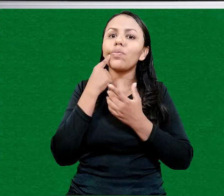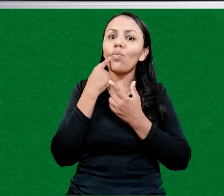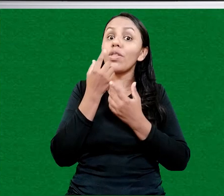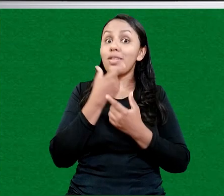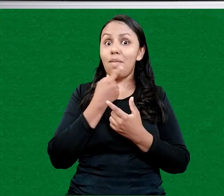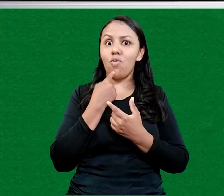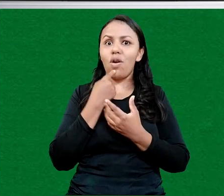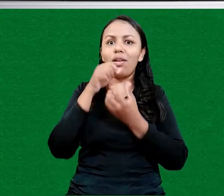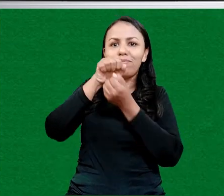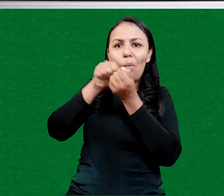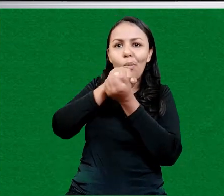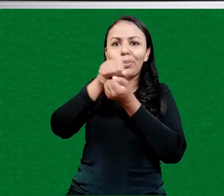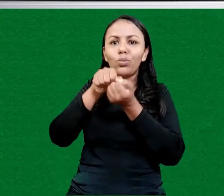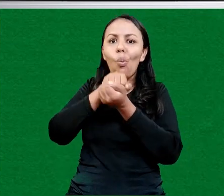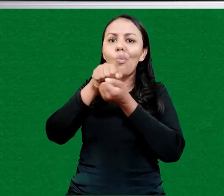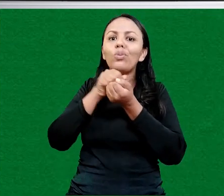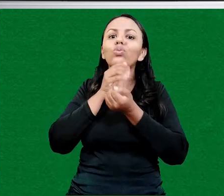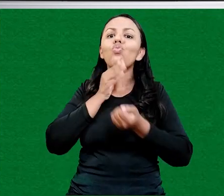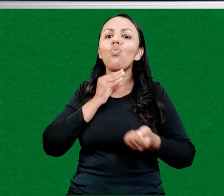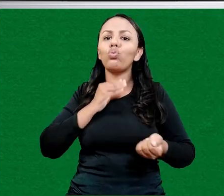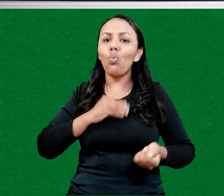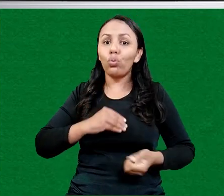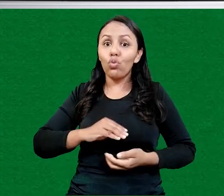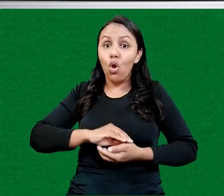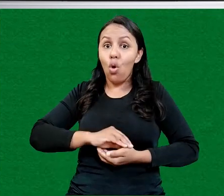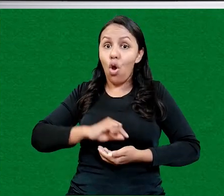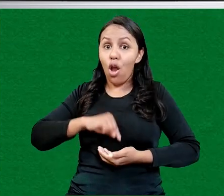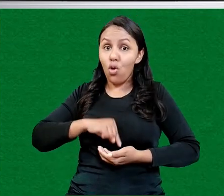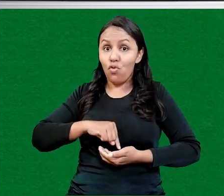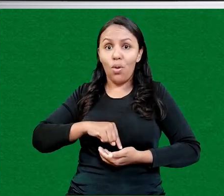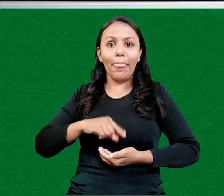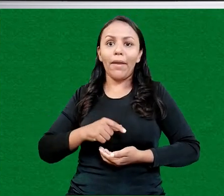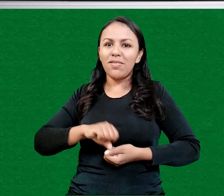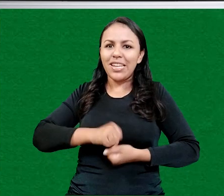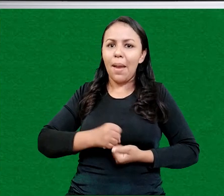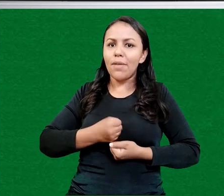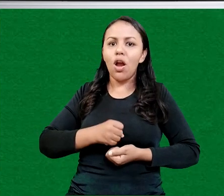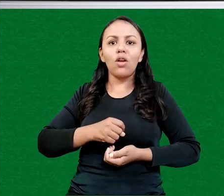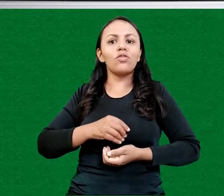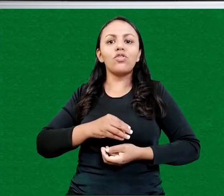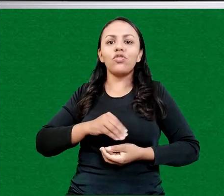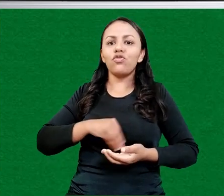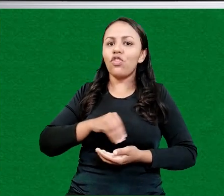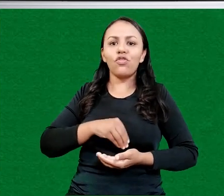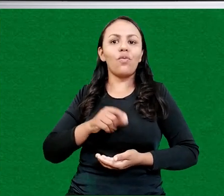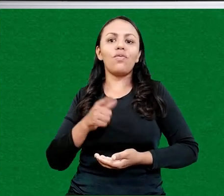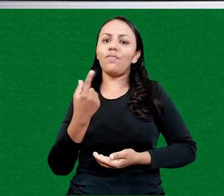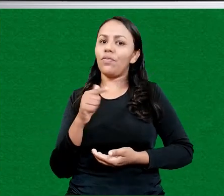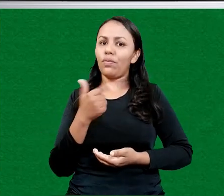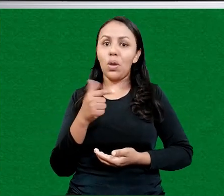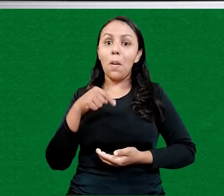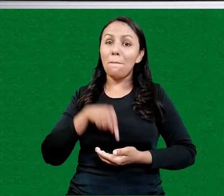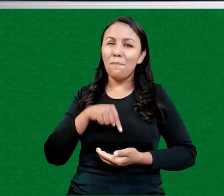de mastigação, ele vai para o estômago, onde não há produção de digestão, porque no ambiente do